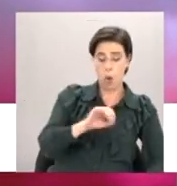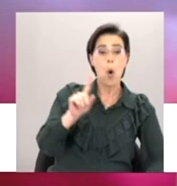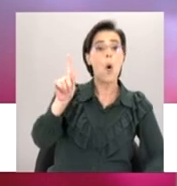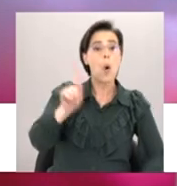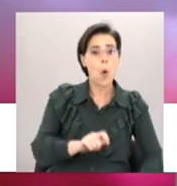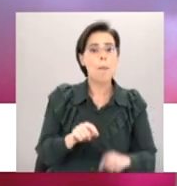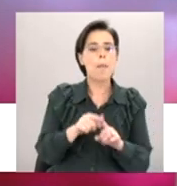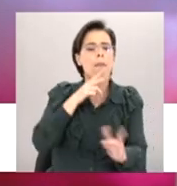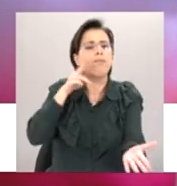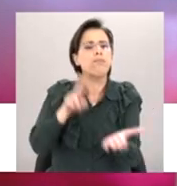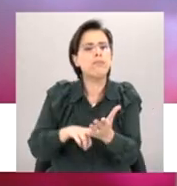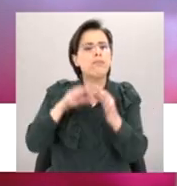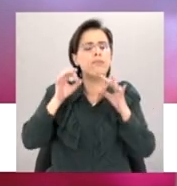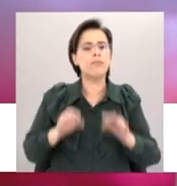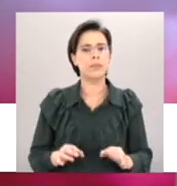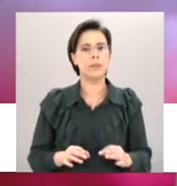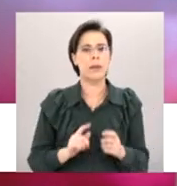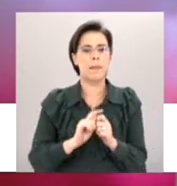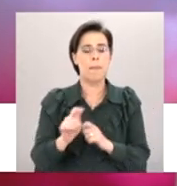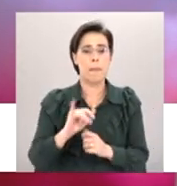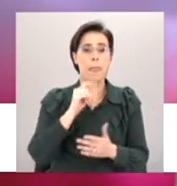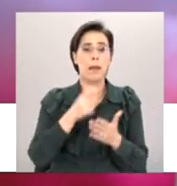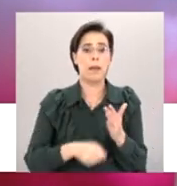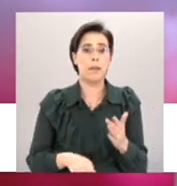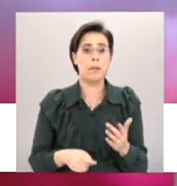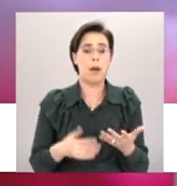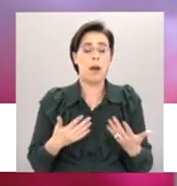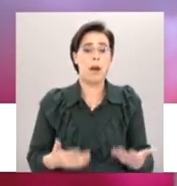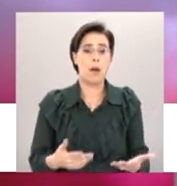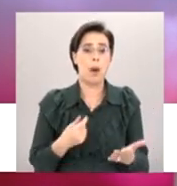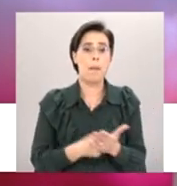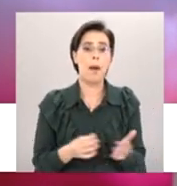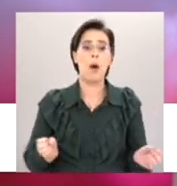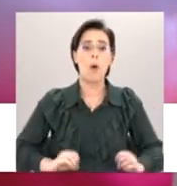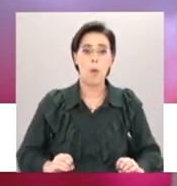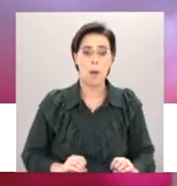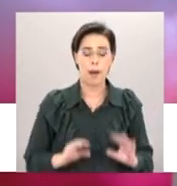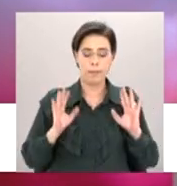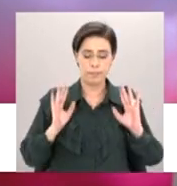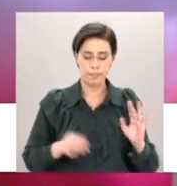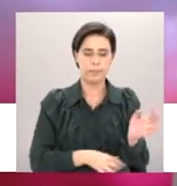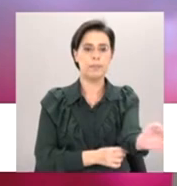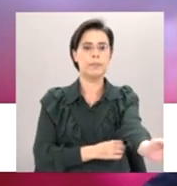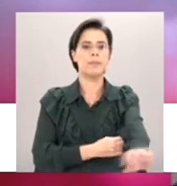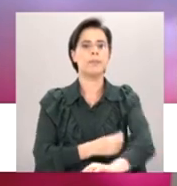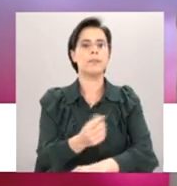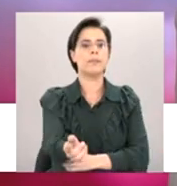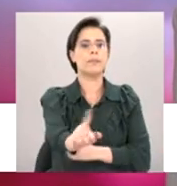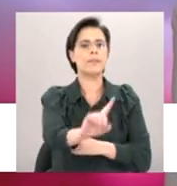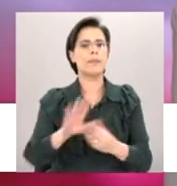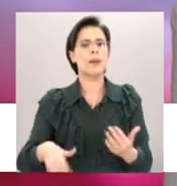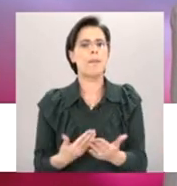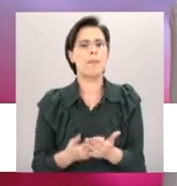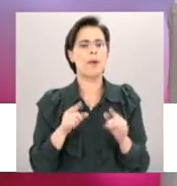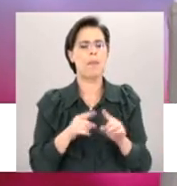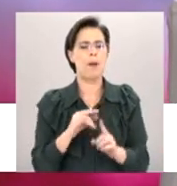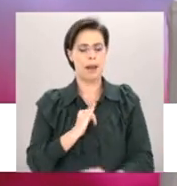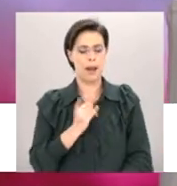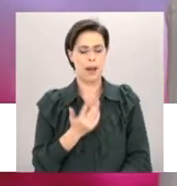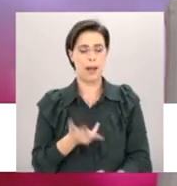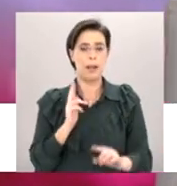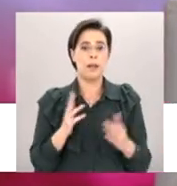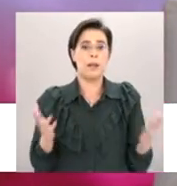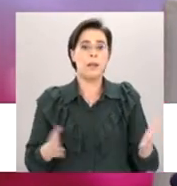Euros por mês porque na verdade vai passar a pagar imposto quando agora não paga nenhum imposto e portanto esta proposta da iniciativa